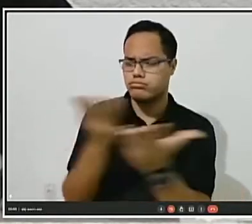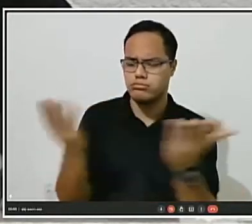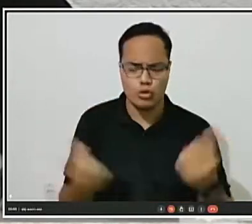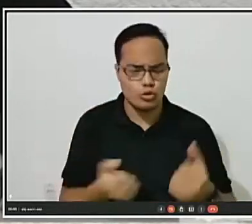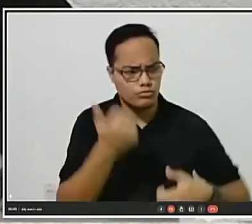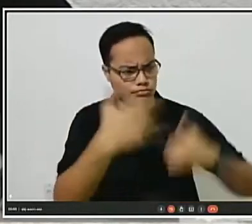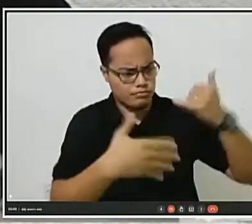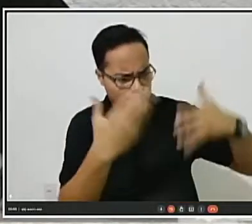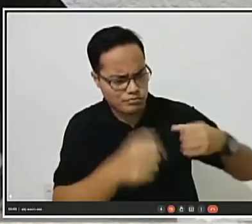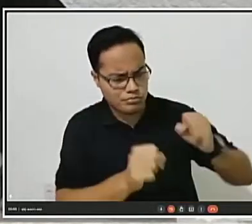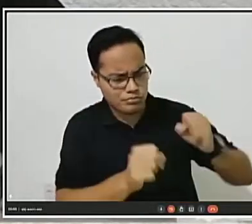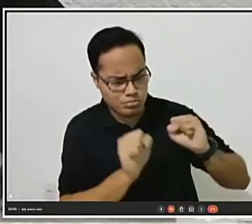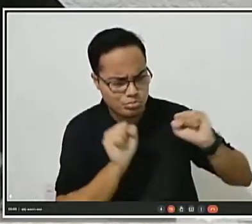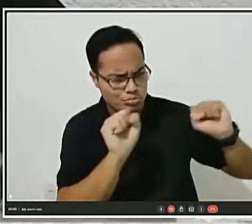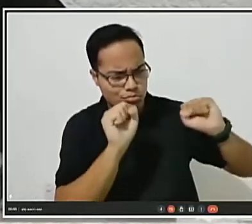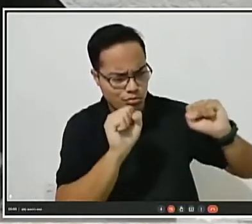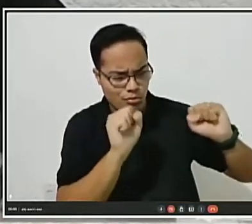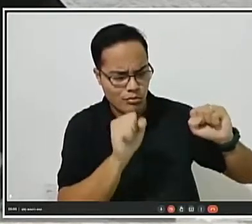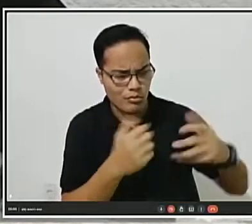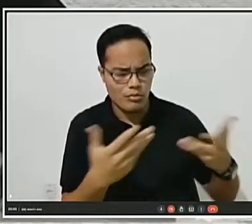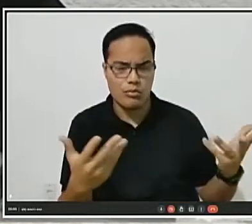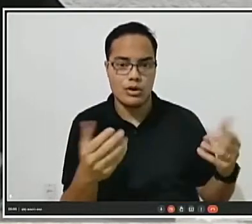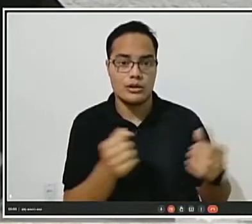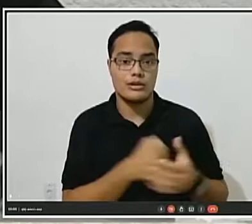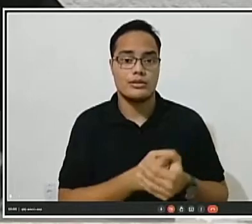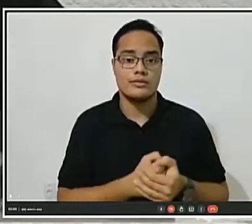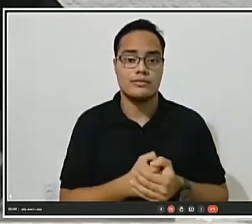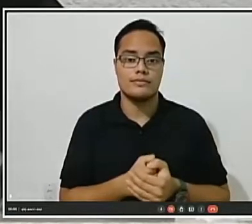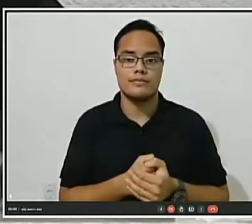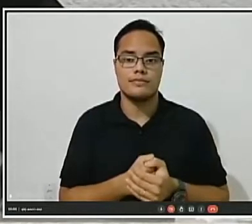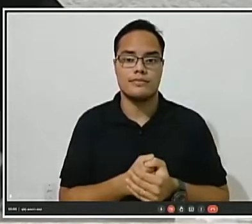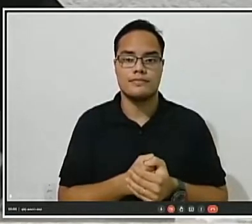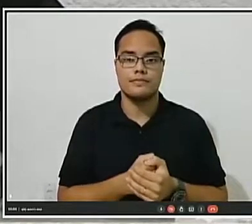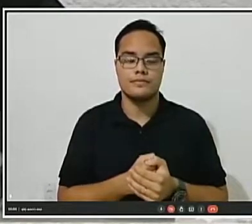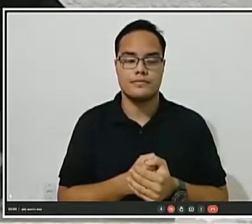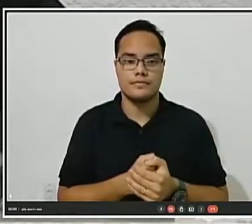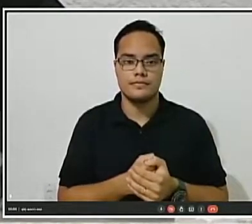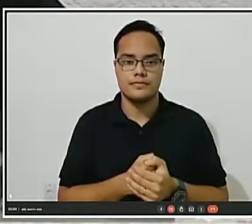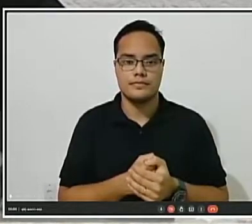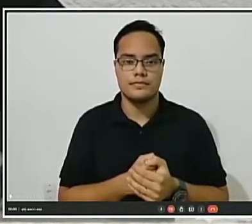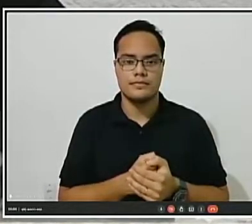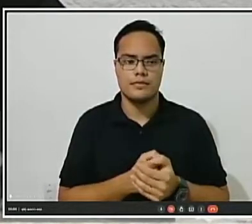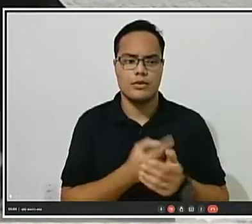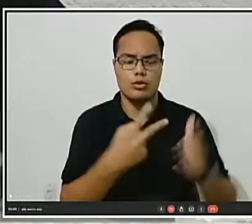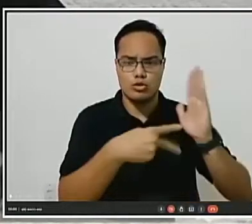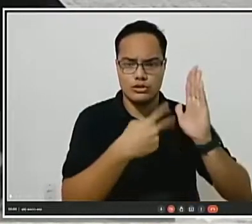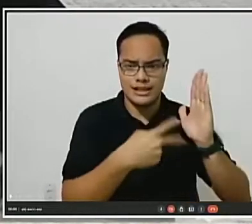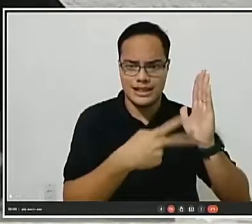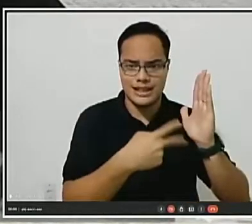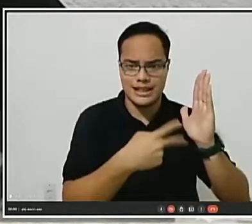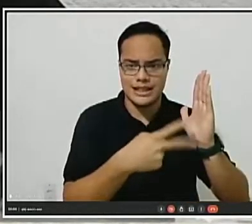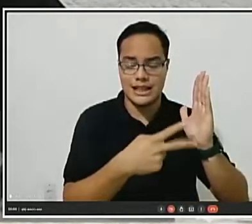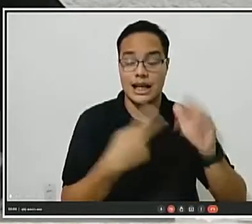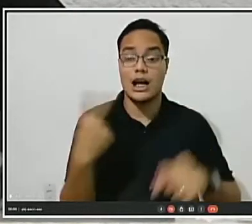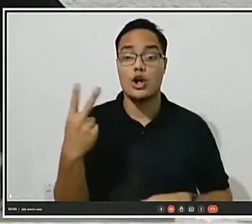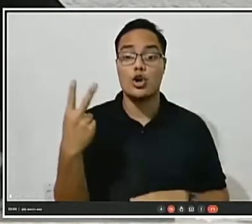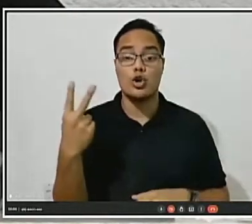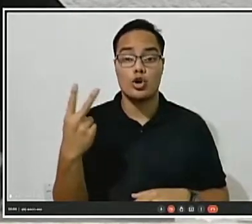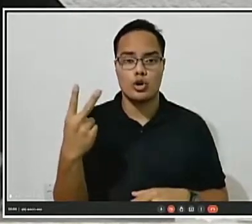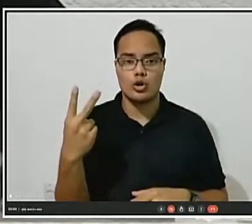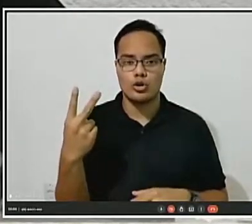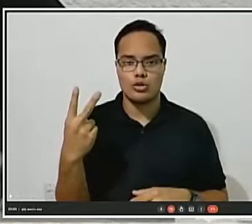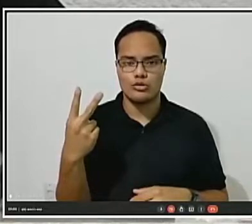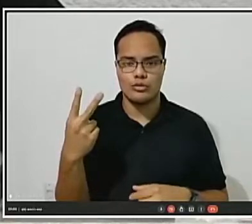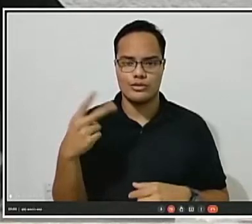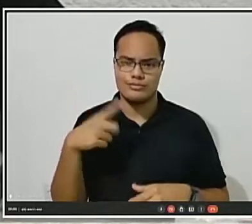pronunciar, se manifestar de uma forma ou de outra, aos 2 sindicatos que representam os funcionários,